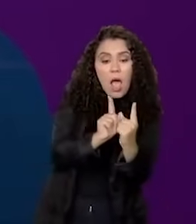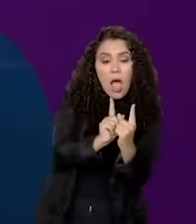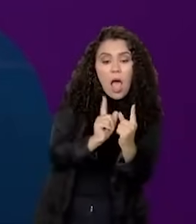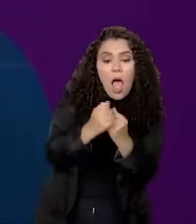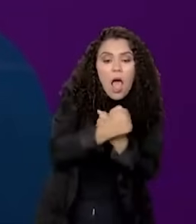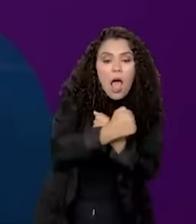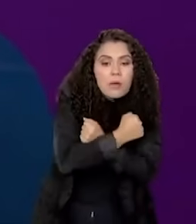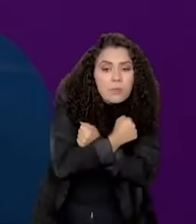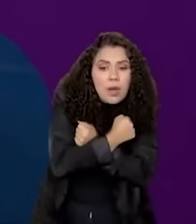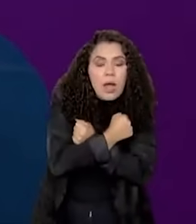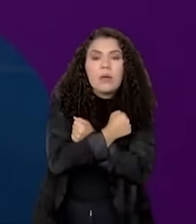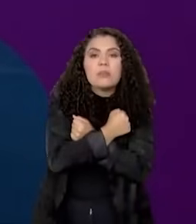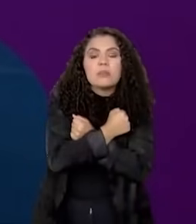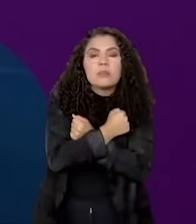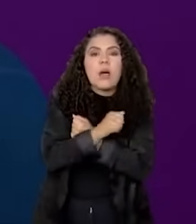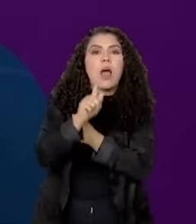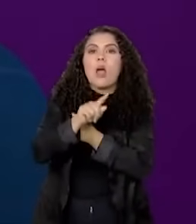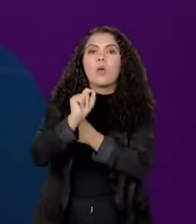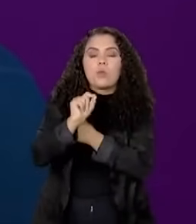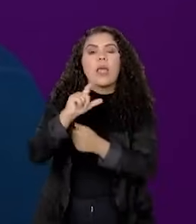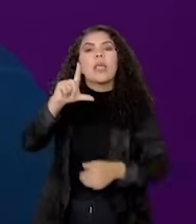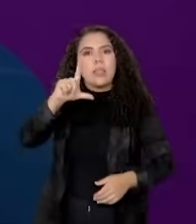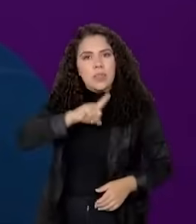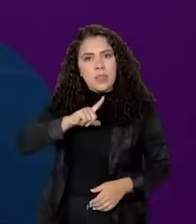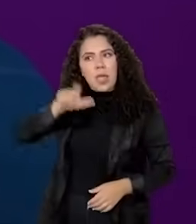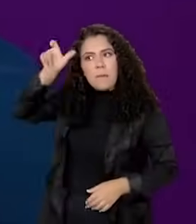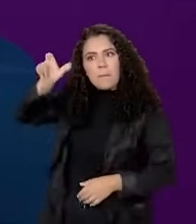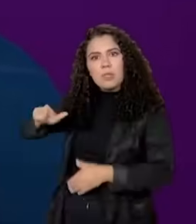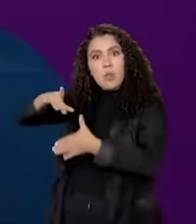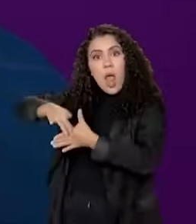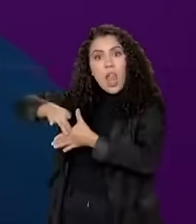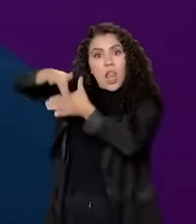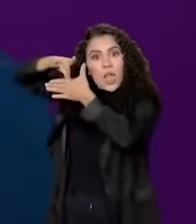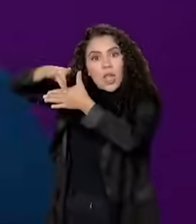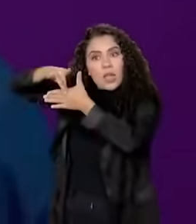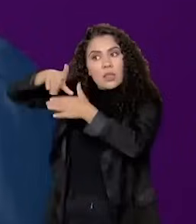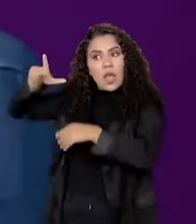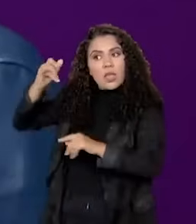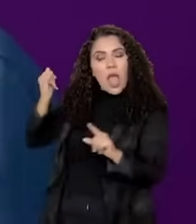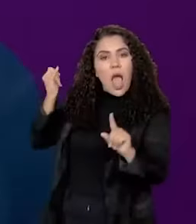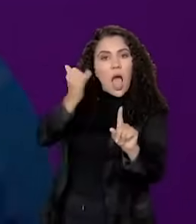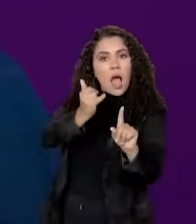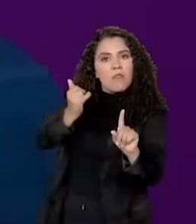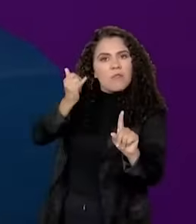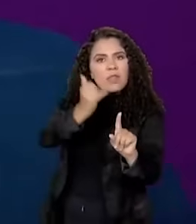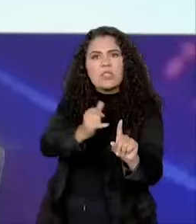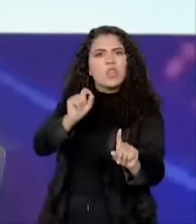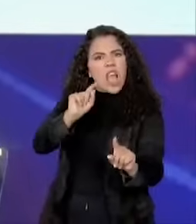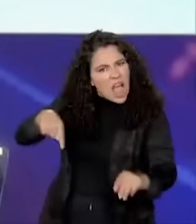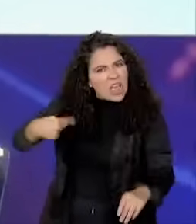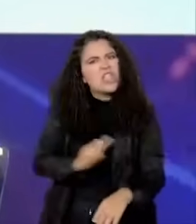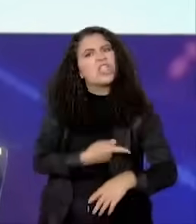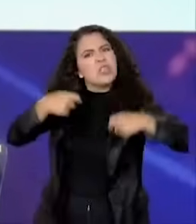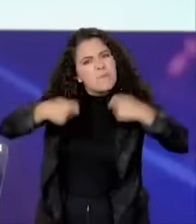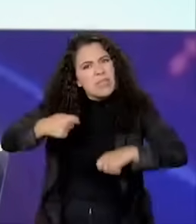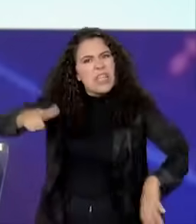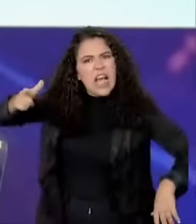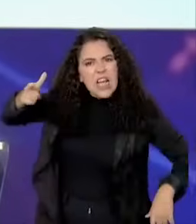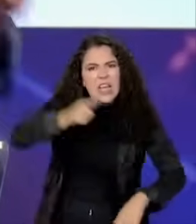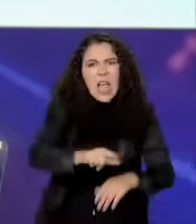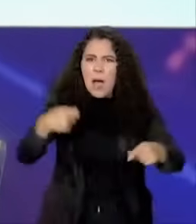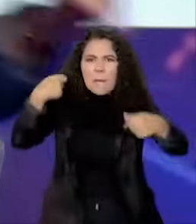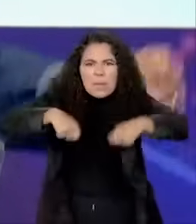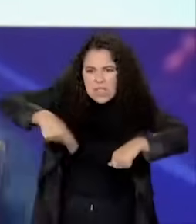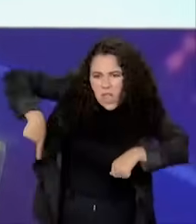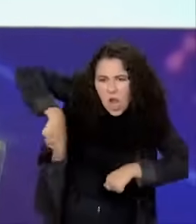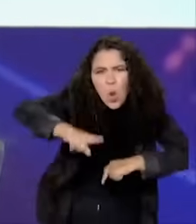tem alguém que é o líder deles e que fica dizendo: pô, nós temos que ganhar, nós temos que chutar, não